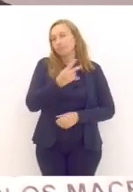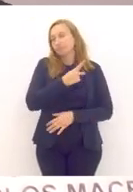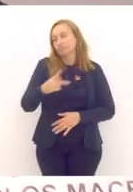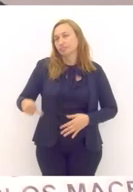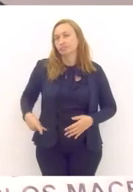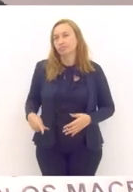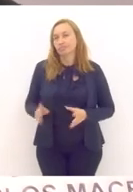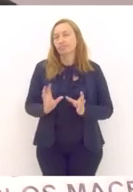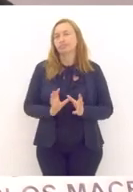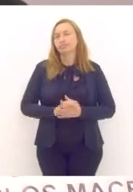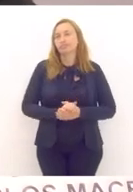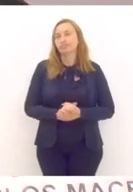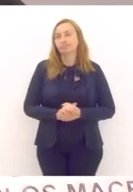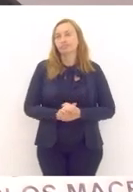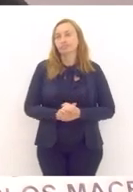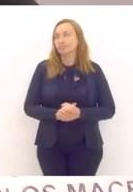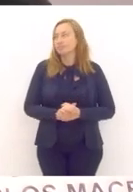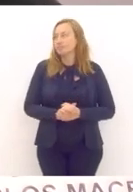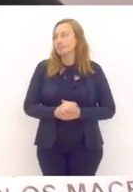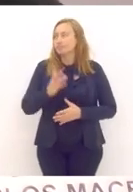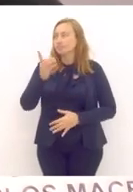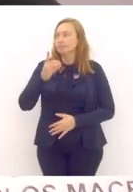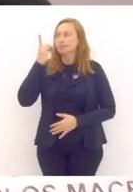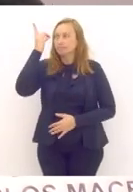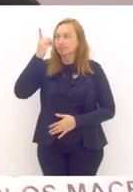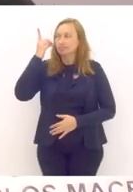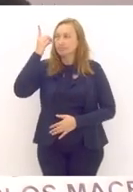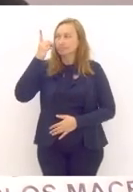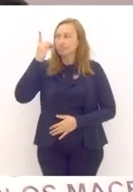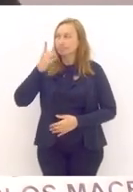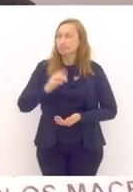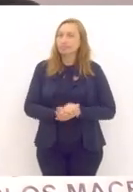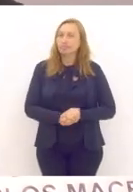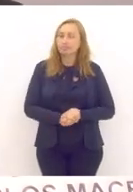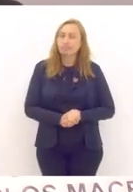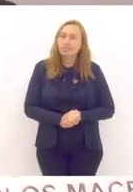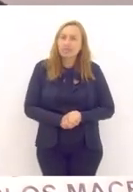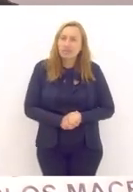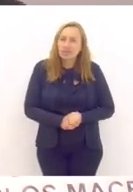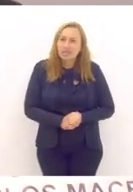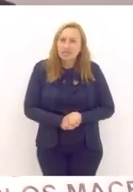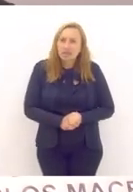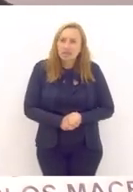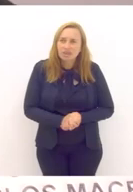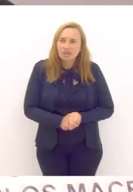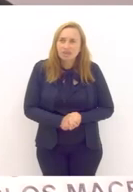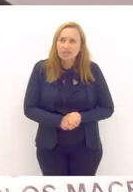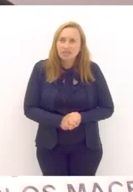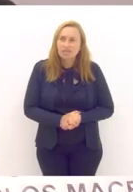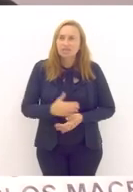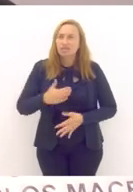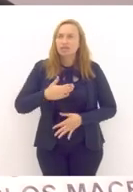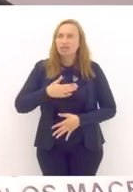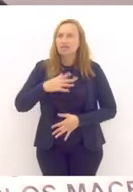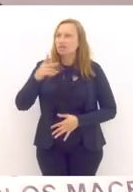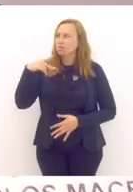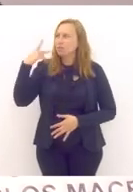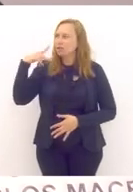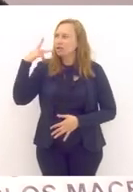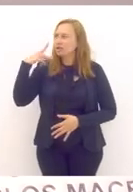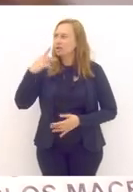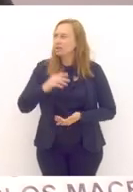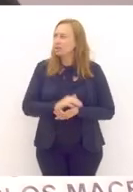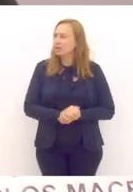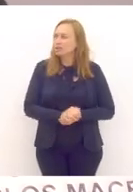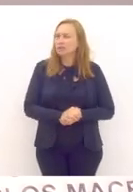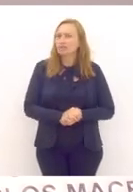da Câmara dos Deputados, que por acaso é meu amigo, deputado Marcos Pereira, presidente do meu partido, do Republicanos,